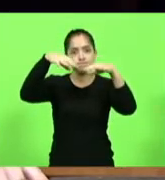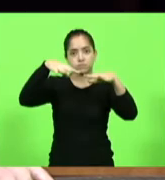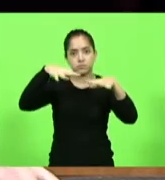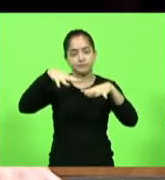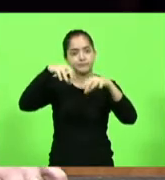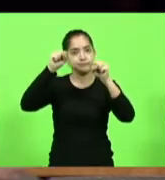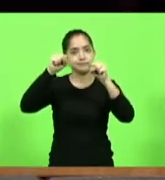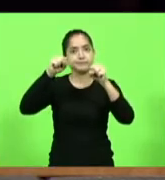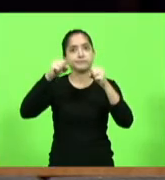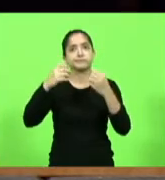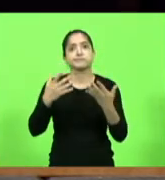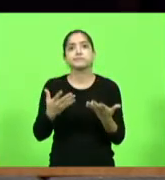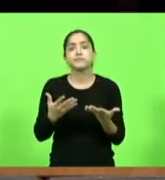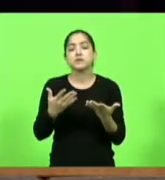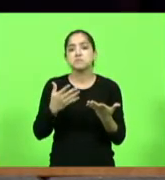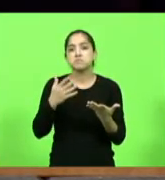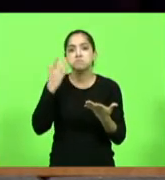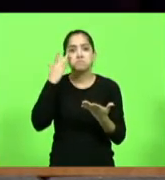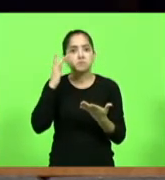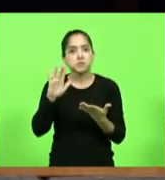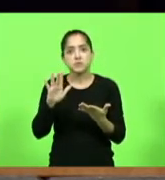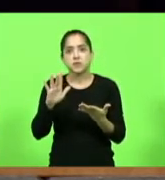Não sabíamos exatamente